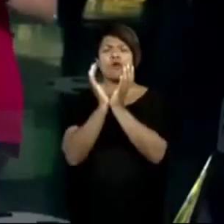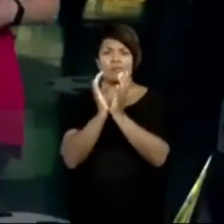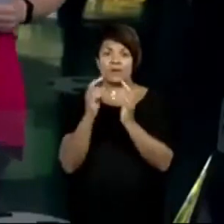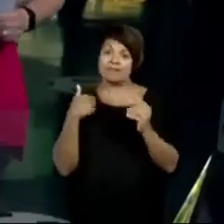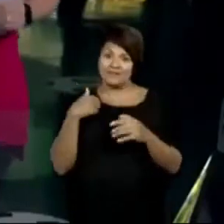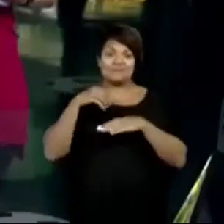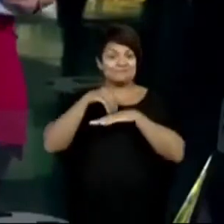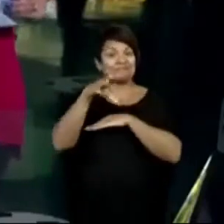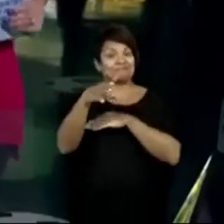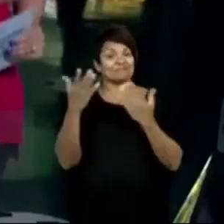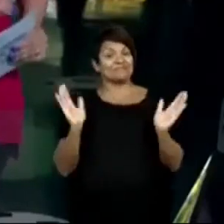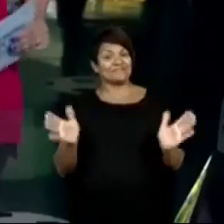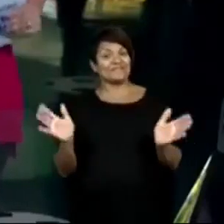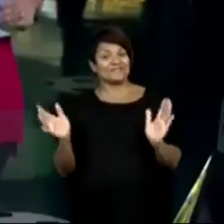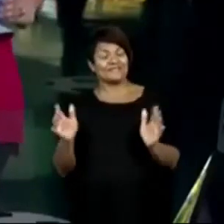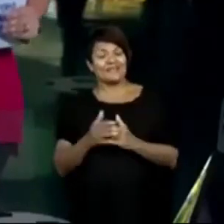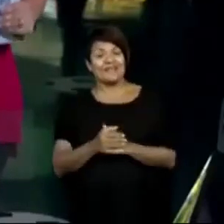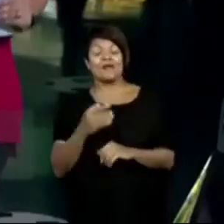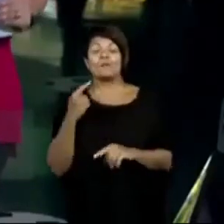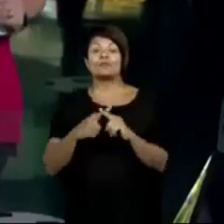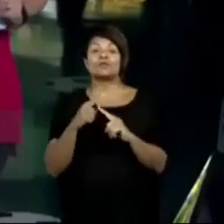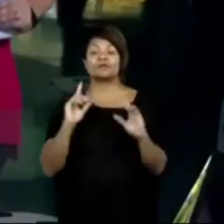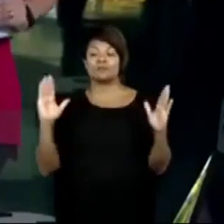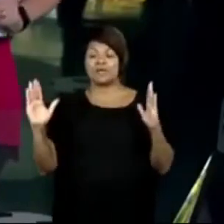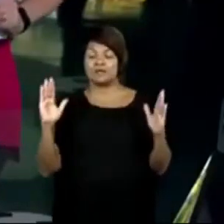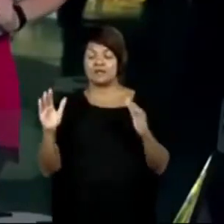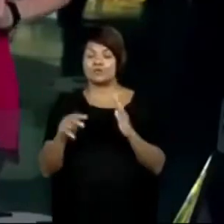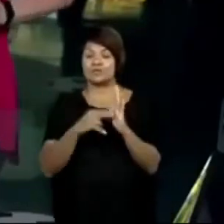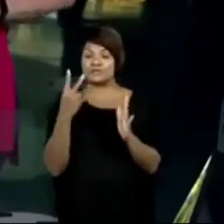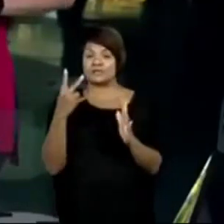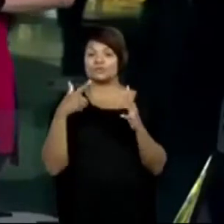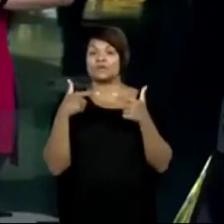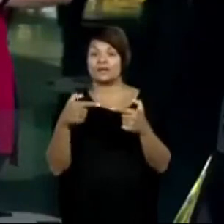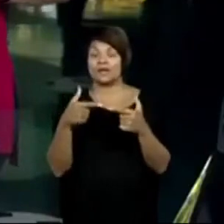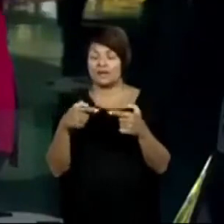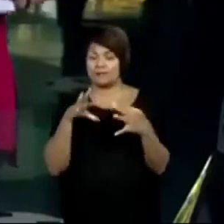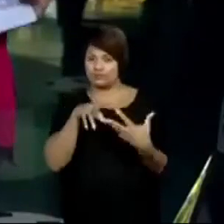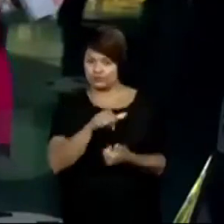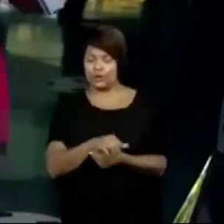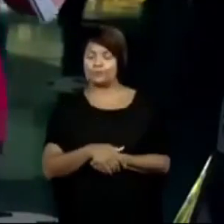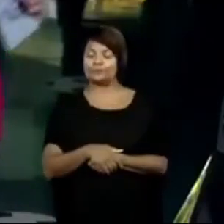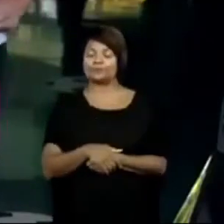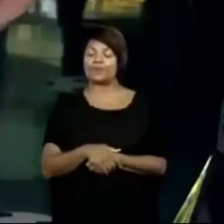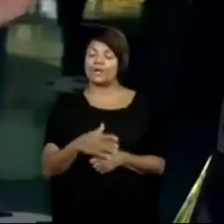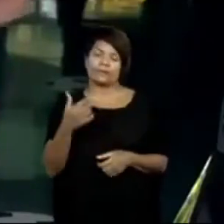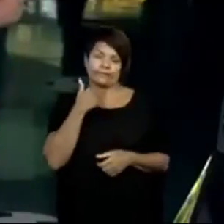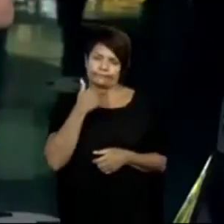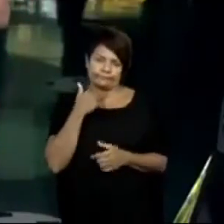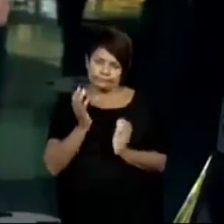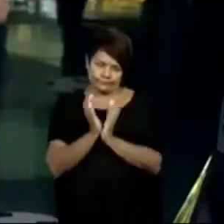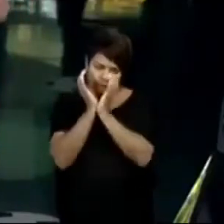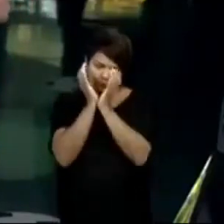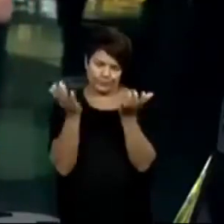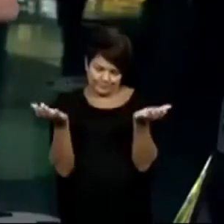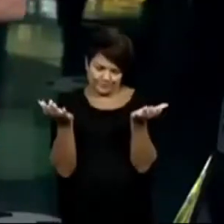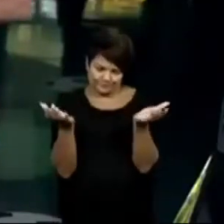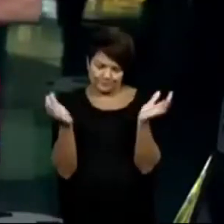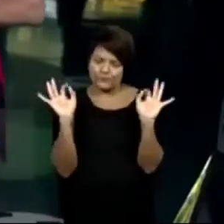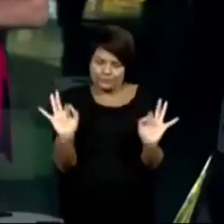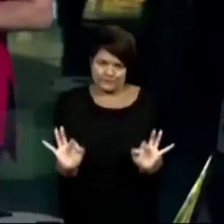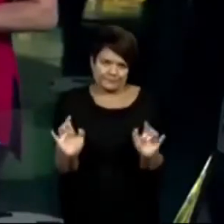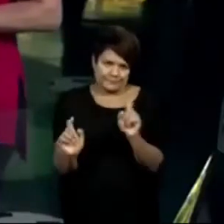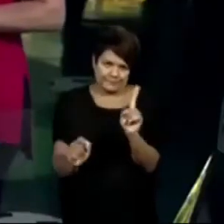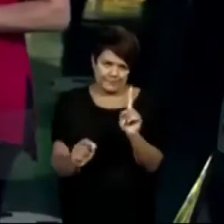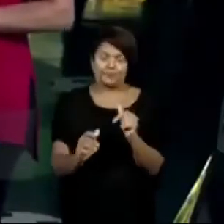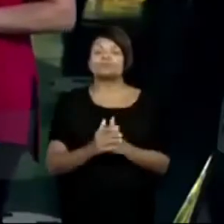vocês, justamente porque tivemos aí o período da Segunda Guerra e não dava para ter Copa, né, Fran? Não, com certeza